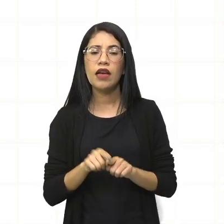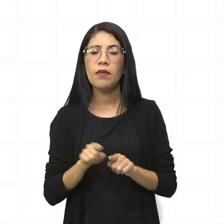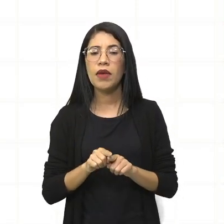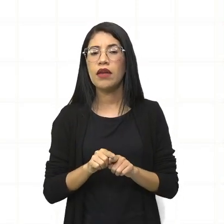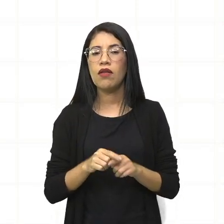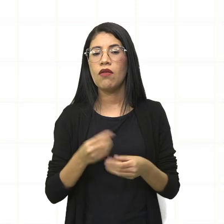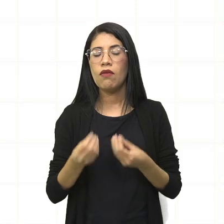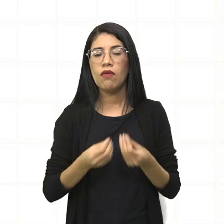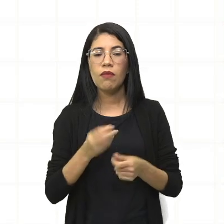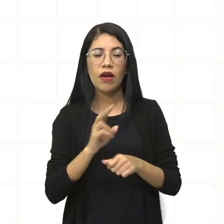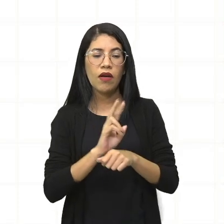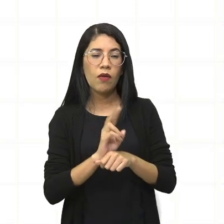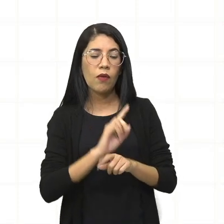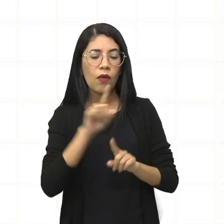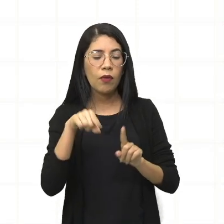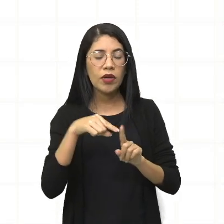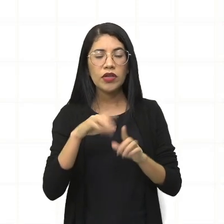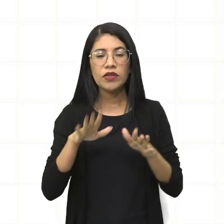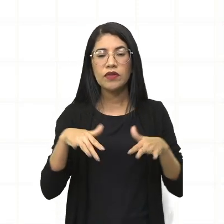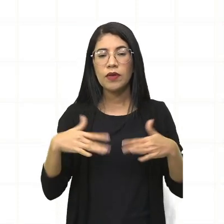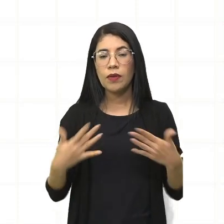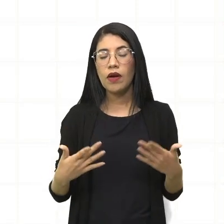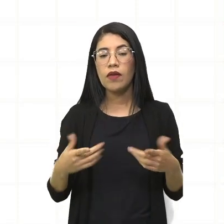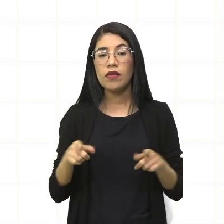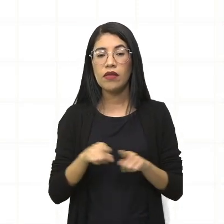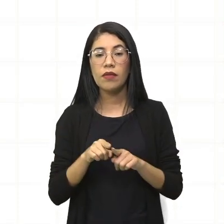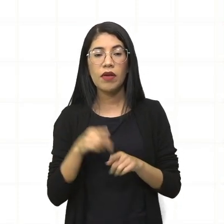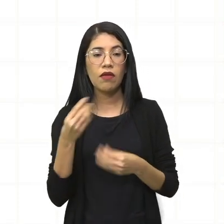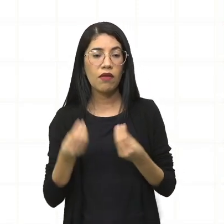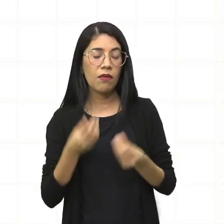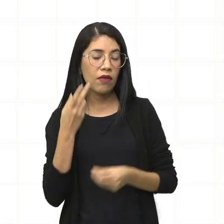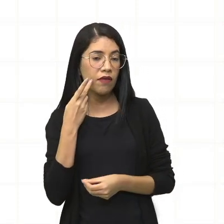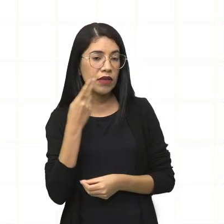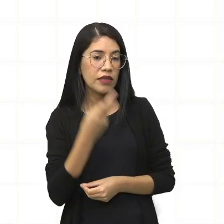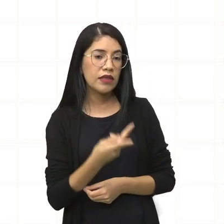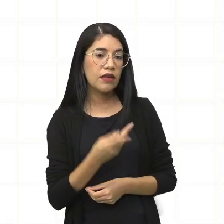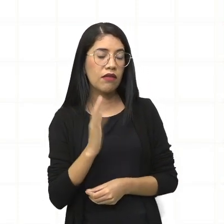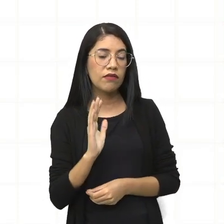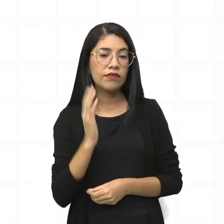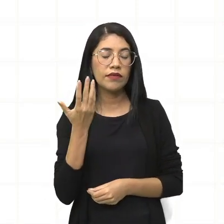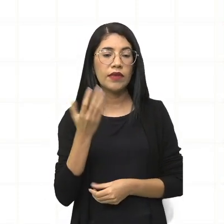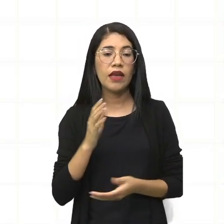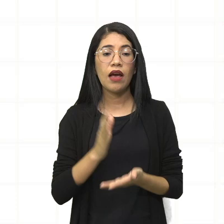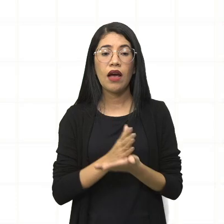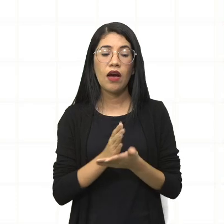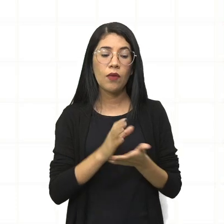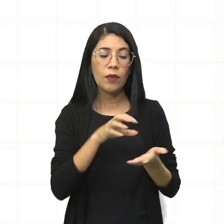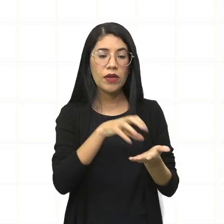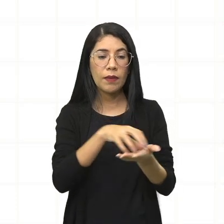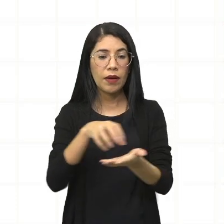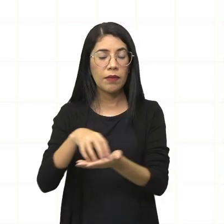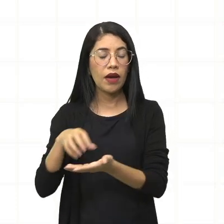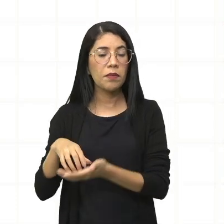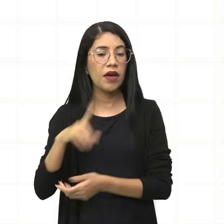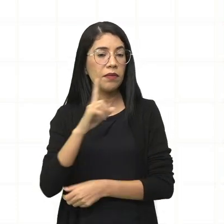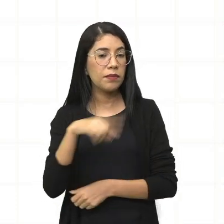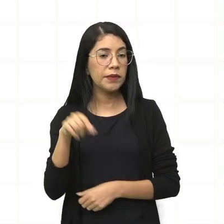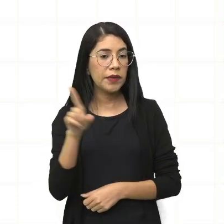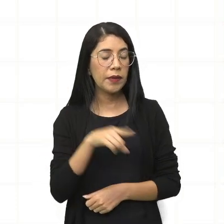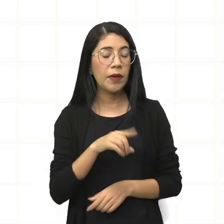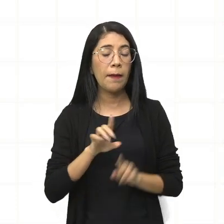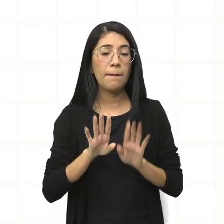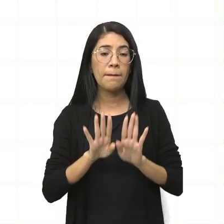proteção integral, em relação à visitação pública, onde em algumas unidades é proibida, exceto